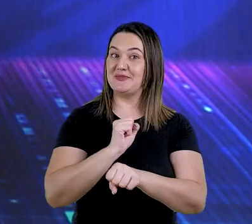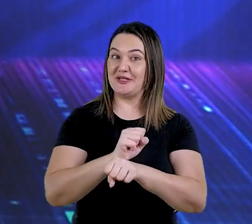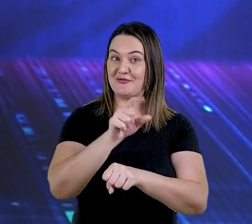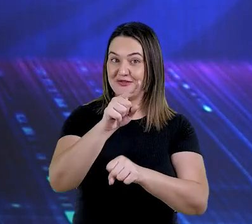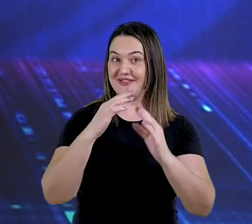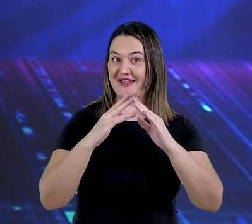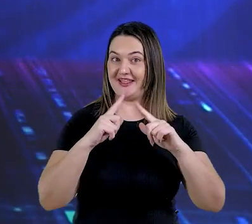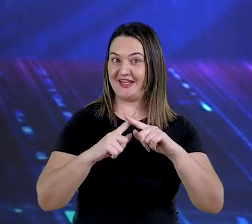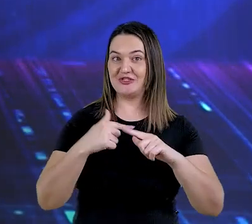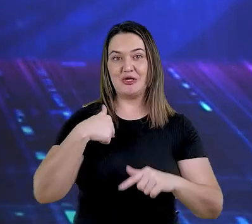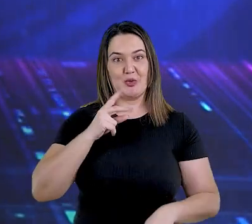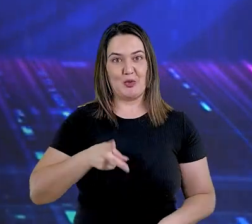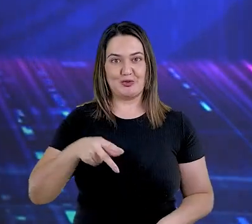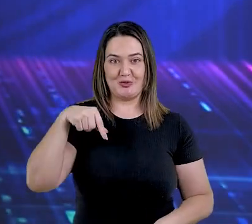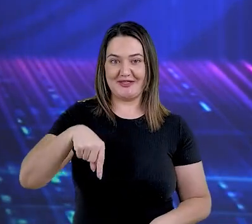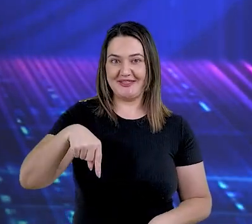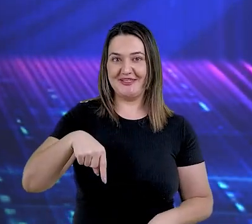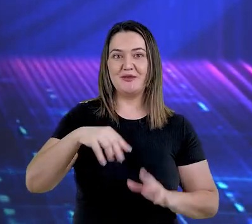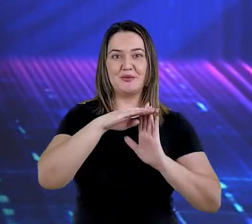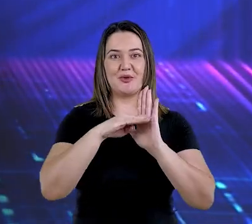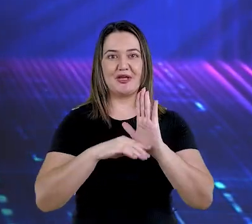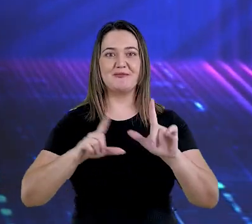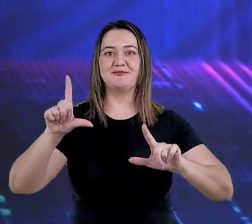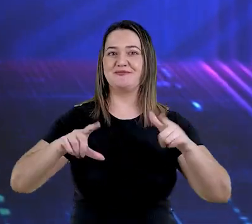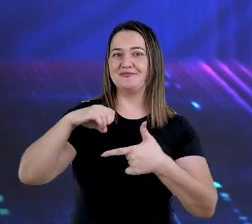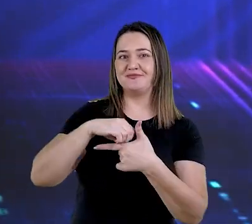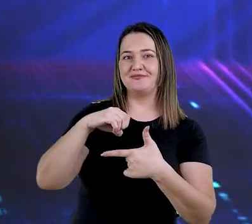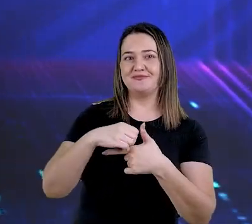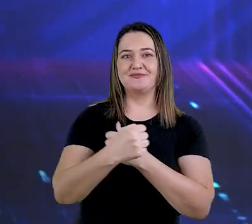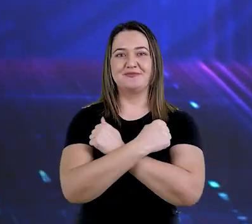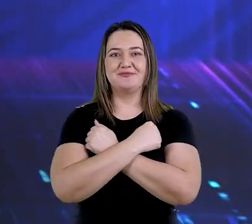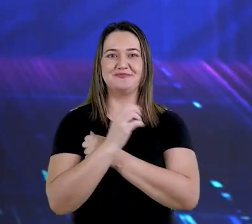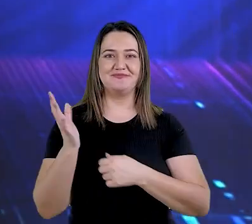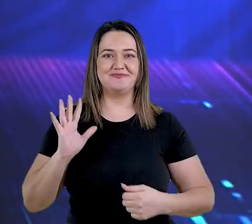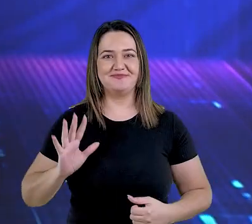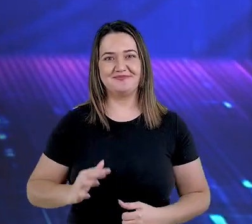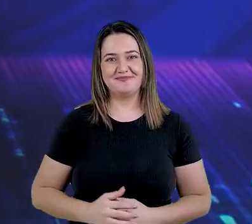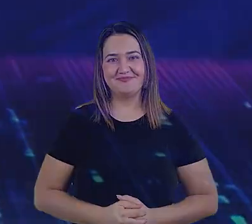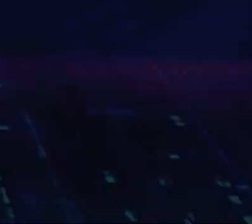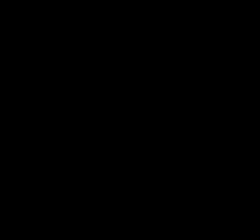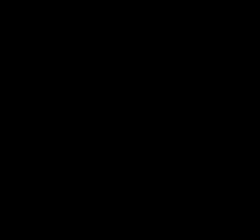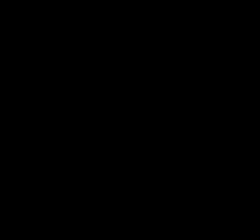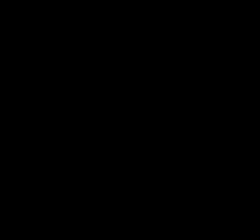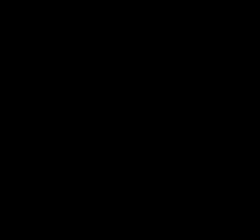você na igreja. E eu continuo aqui, no Arena do Futuro, na tela da TV Novo Tempo. Um abraço, até mais.